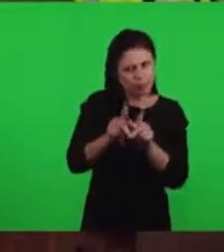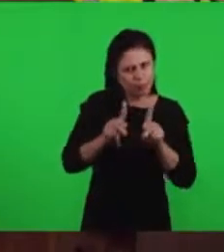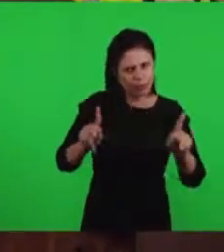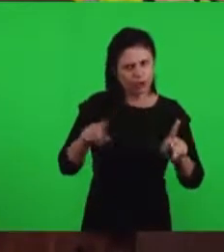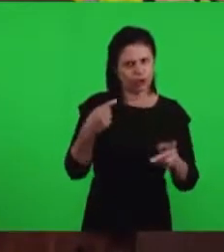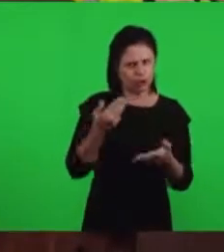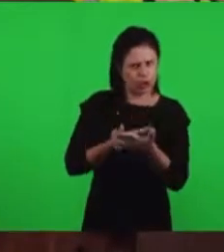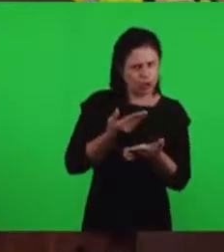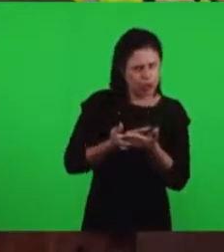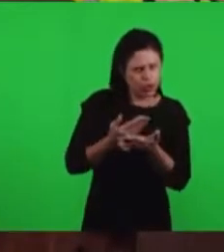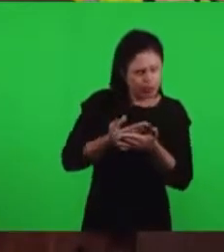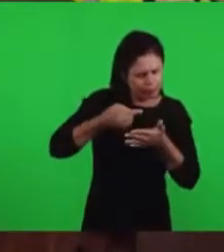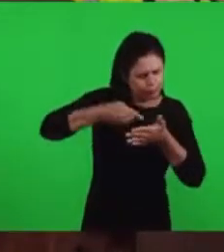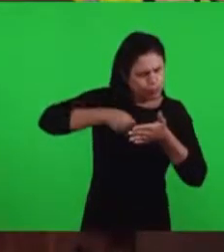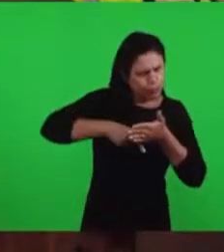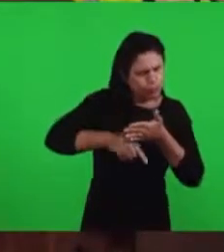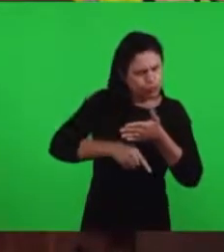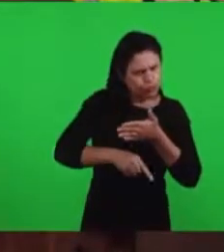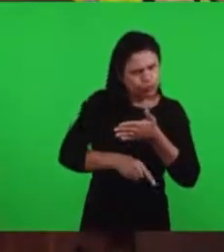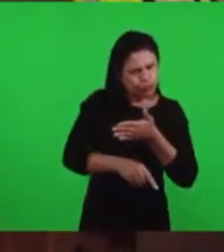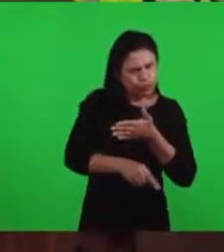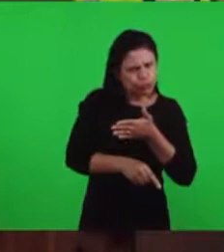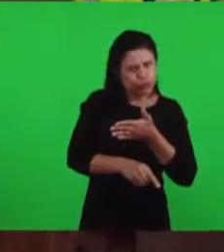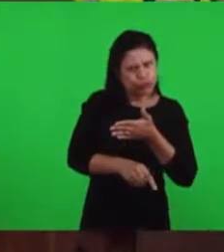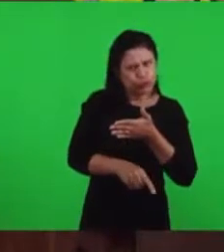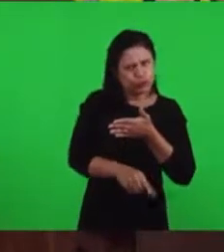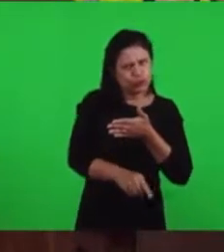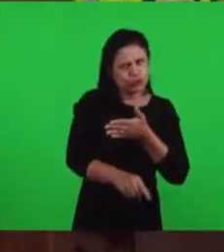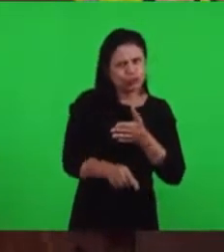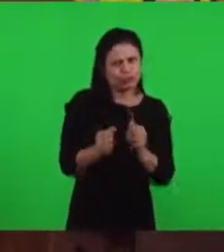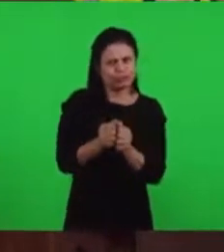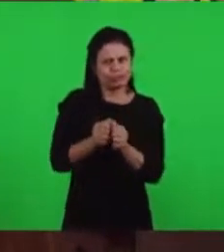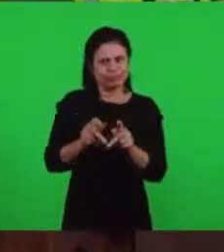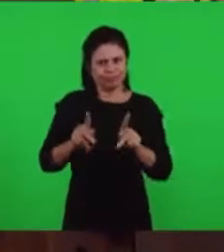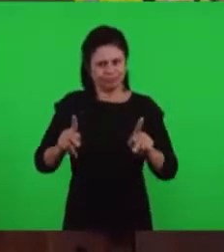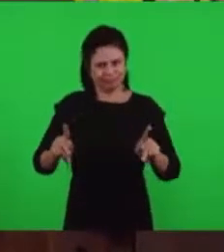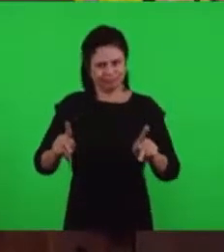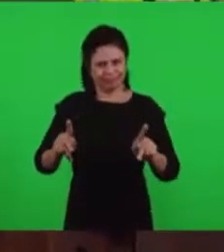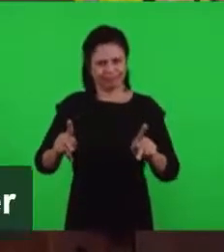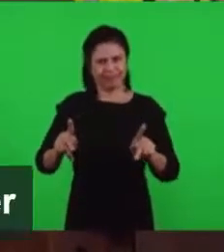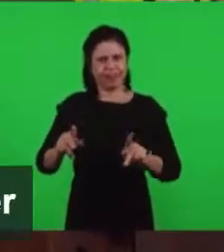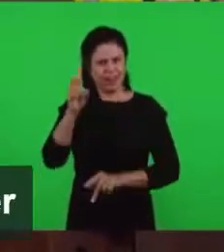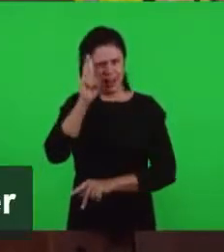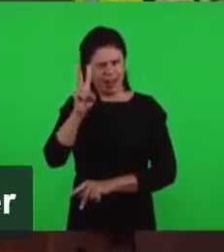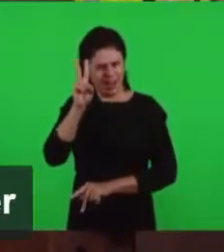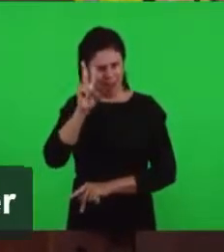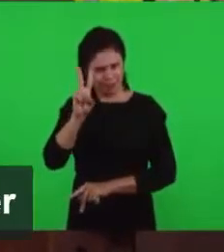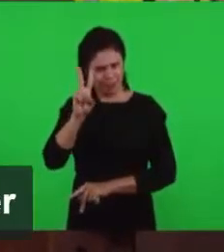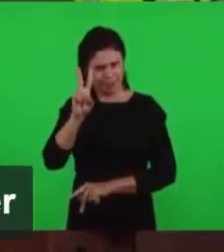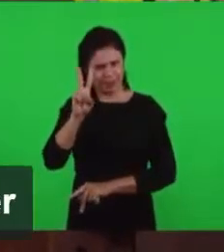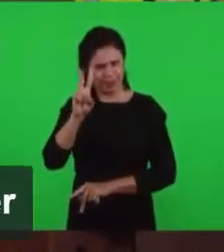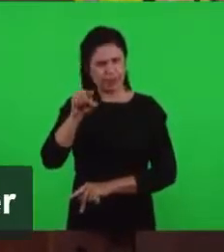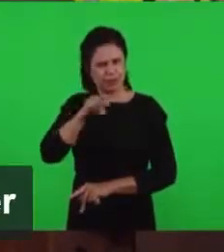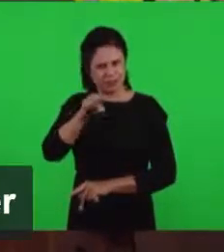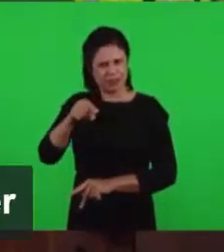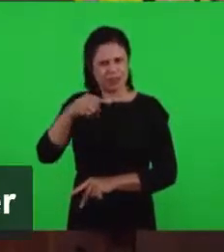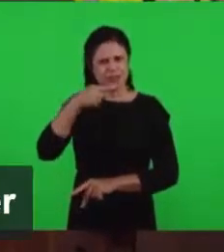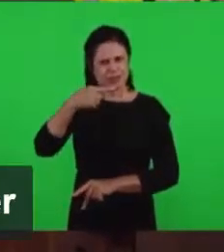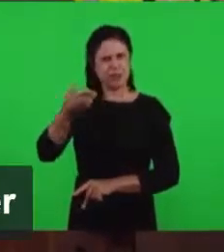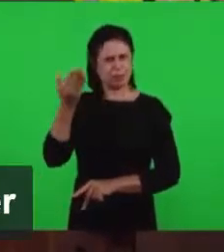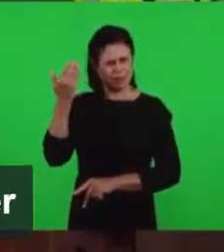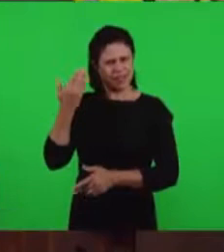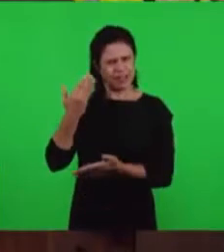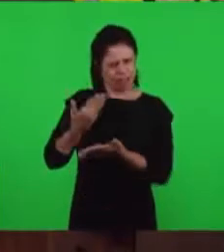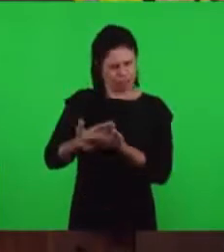aprofundando nele de acordo com aquilo que deixamos para os irmãos estudarem ao longo da semana ainda no capítulo